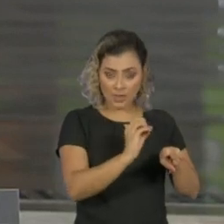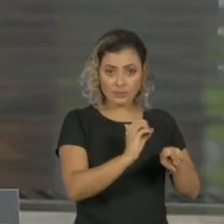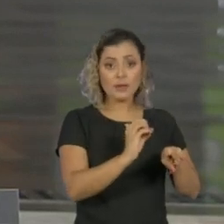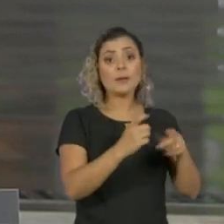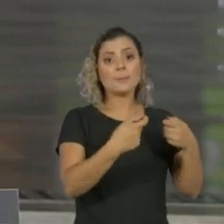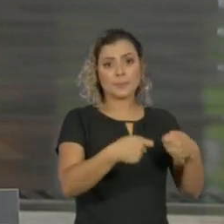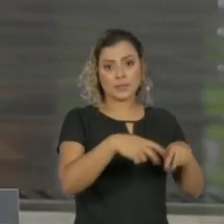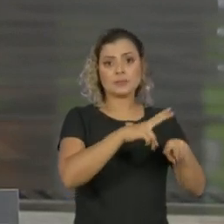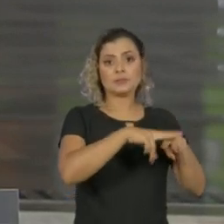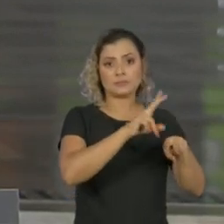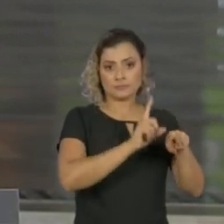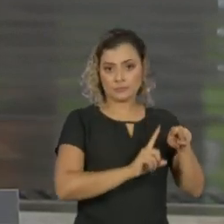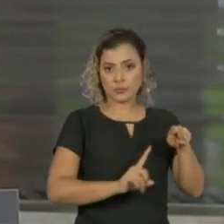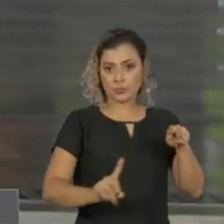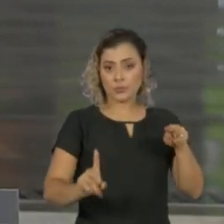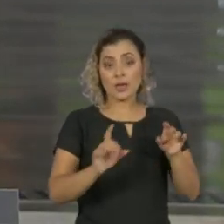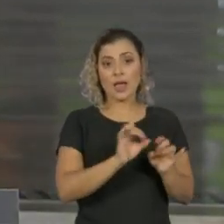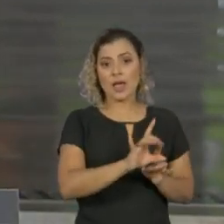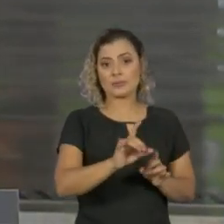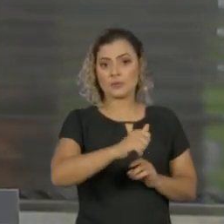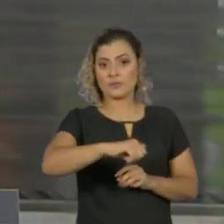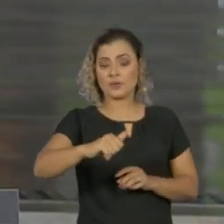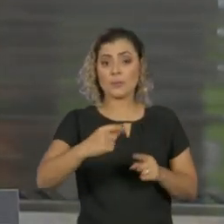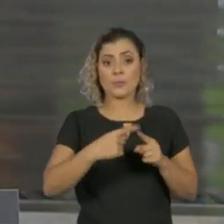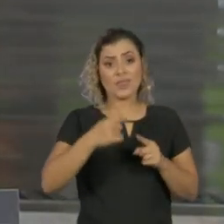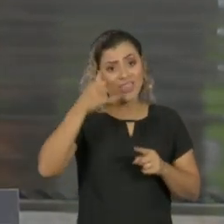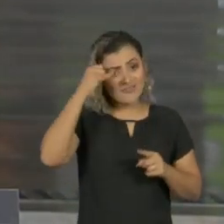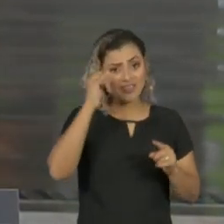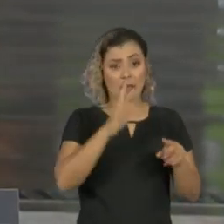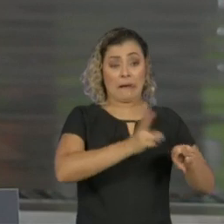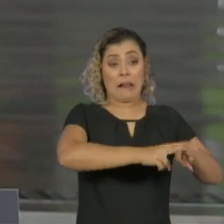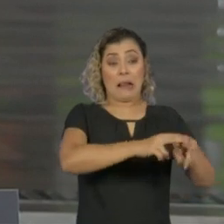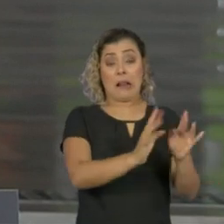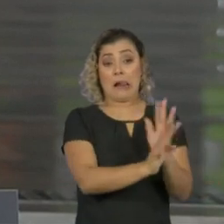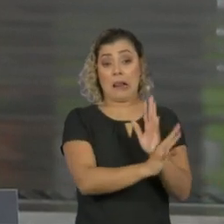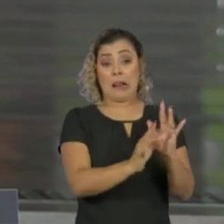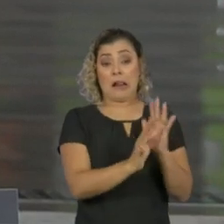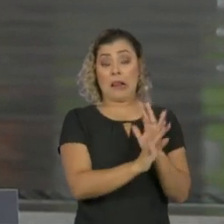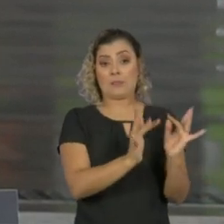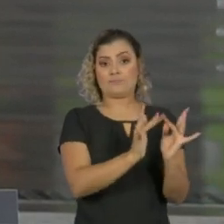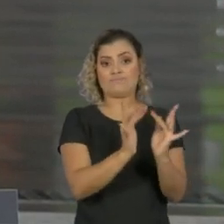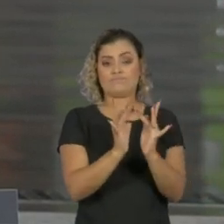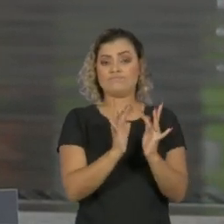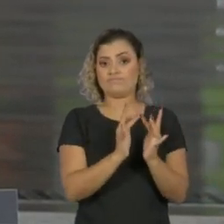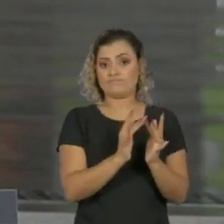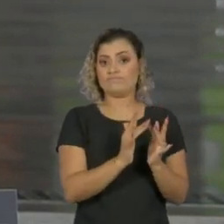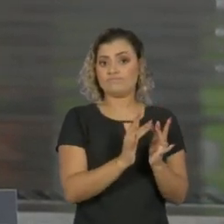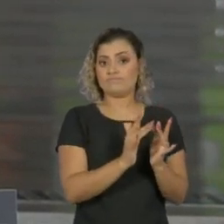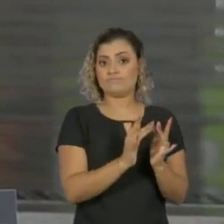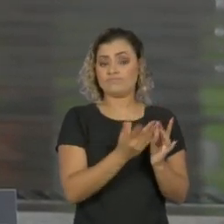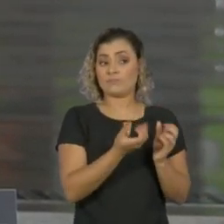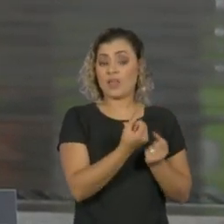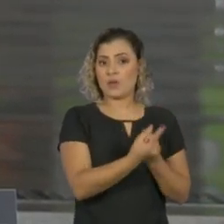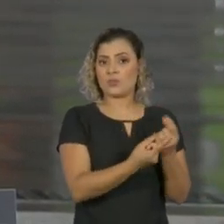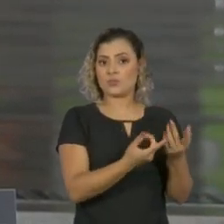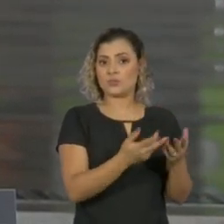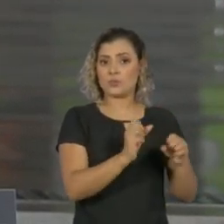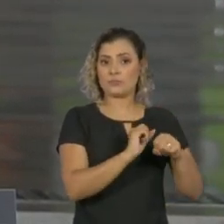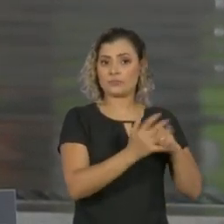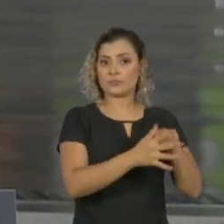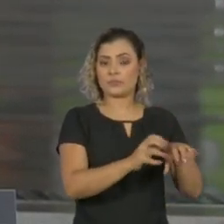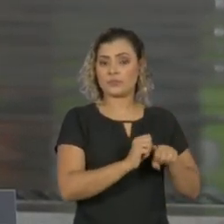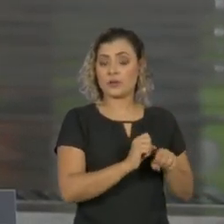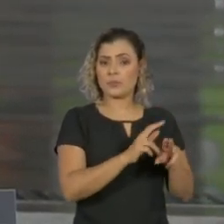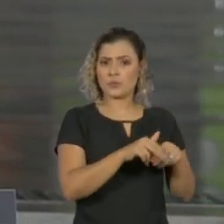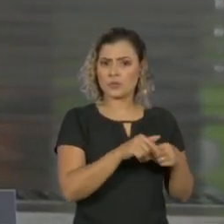ser soltos, caso a caso, para evitar o contato eventual contato com o vírus. O